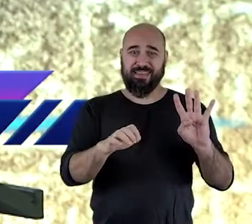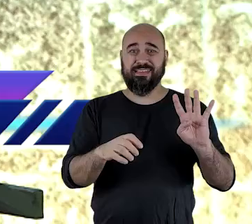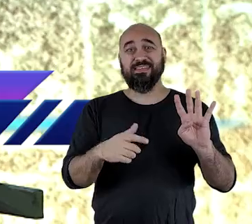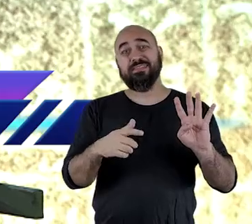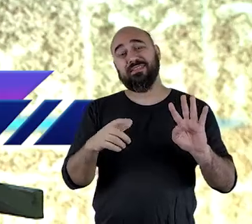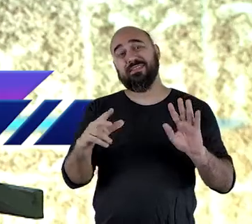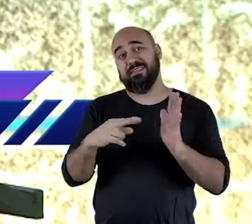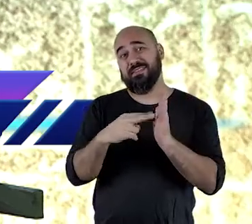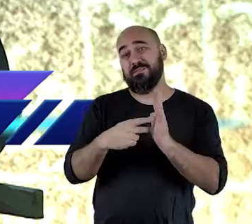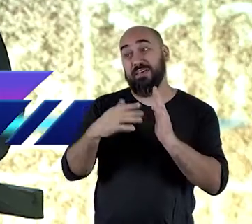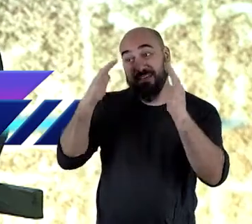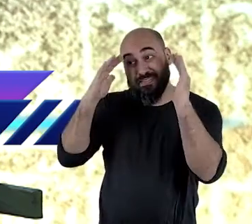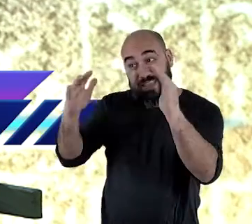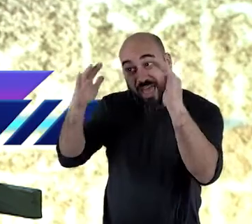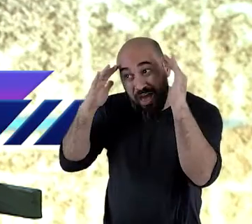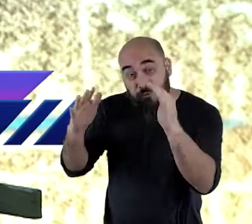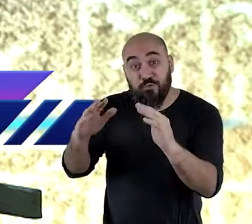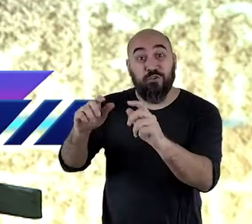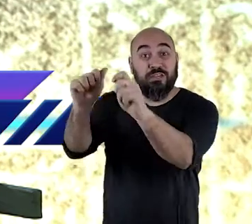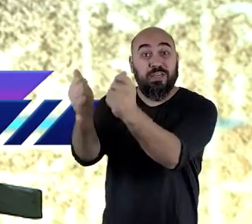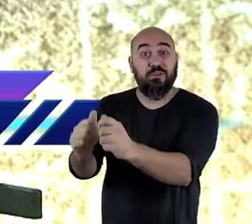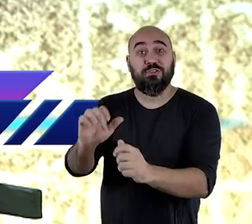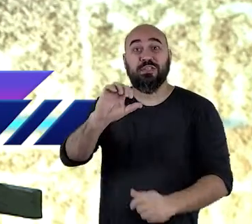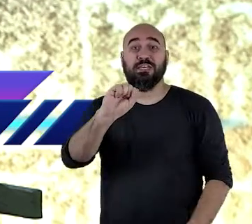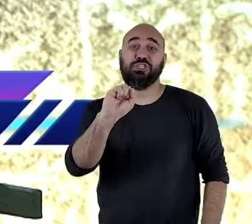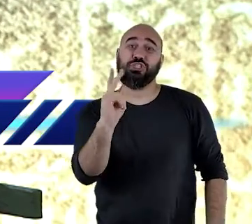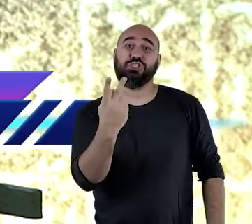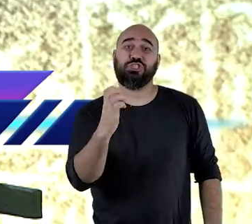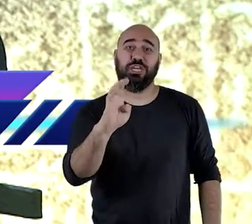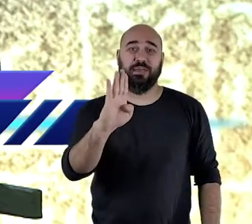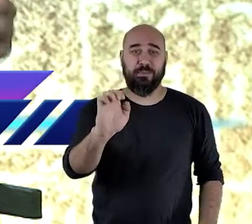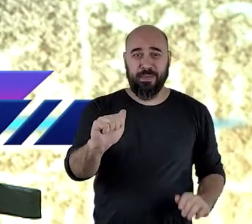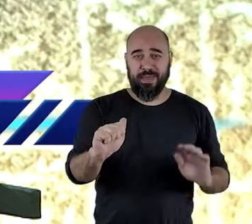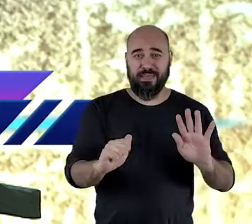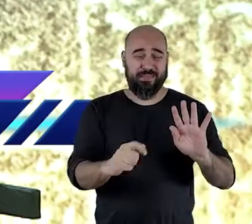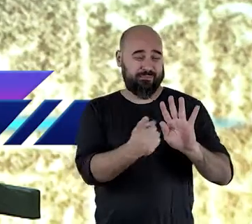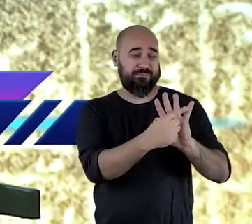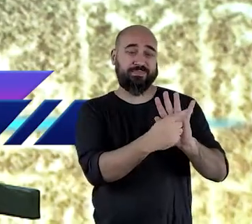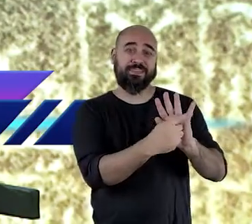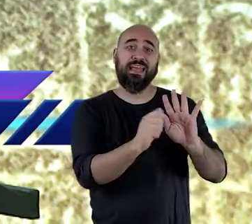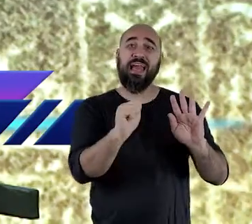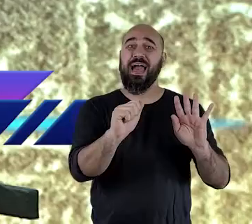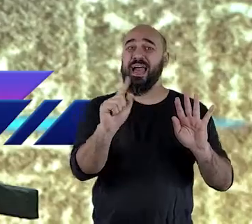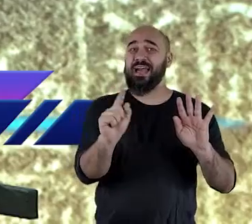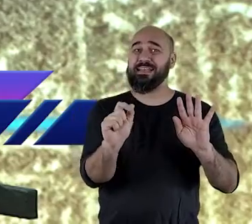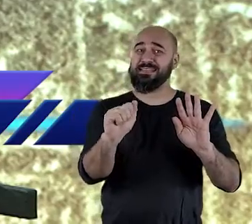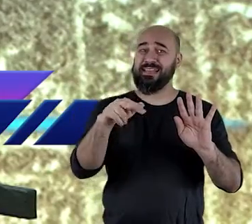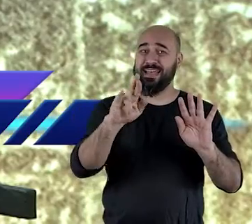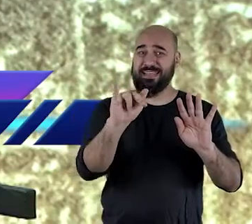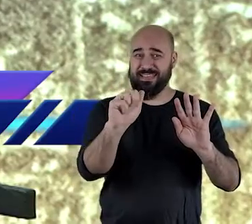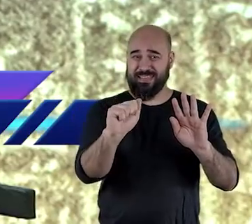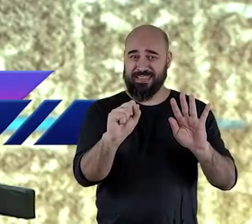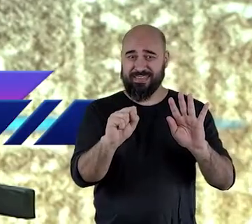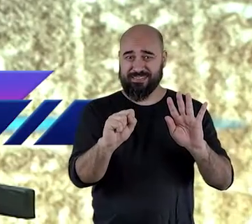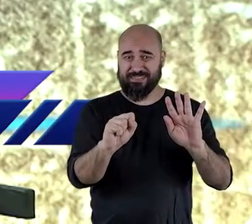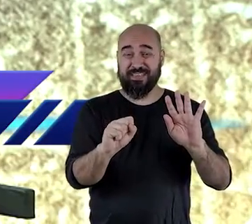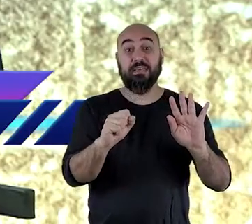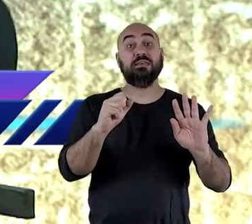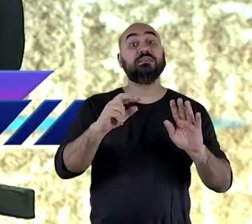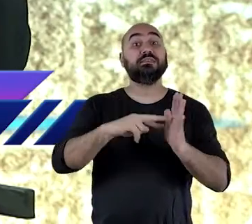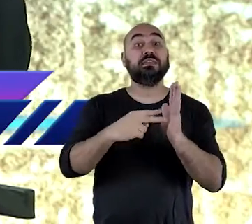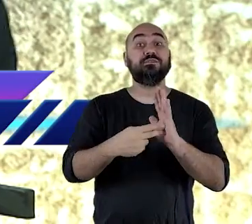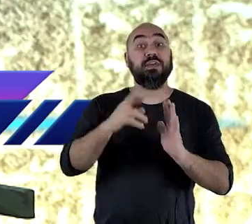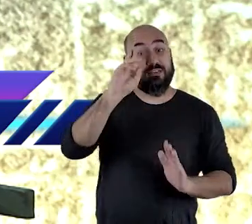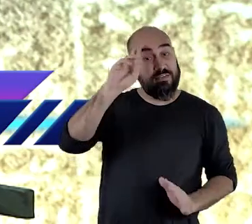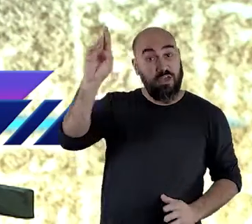Sheba. Azarias foi o último a receber outro nome de Deus pagão. Azarias quer dizer o Senhor é